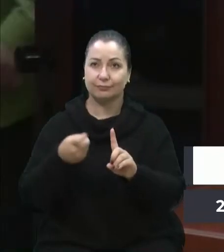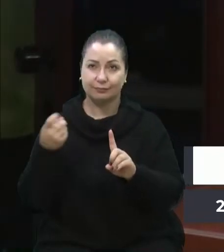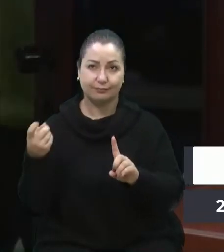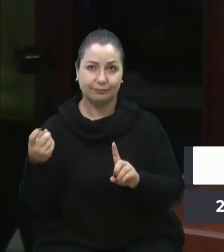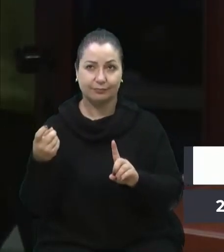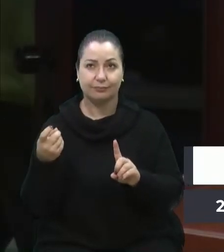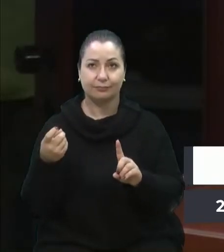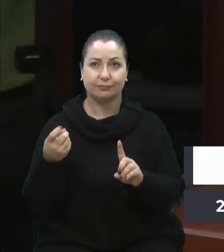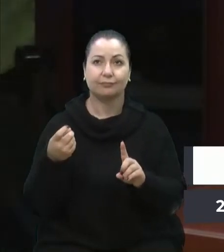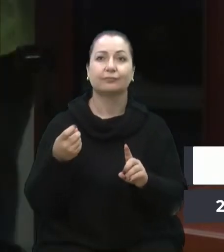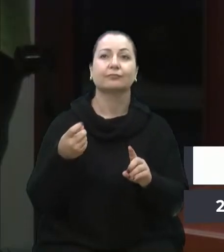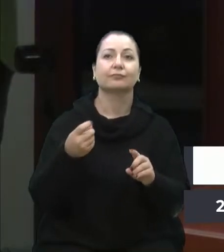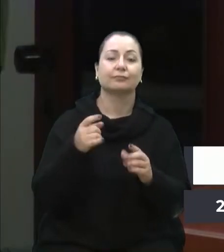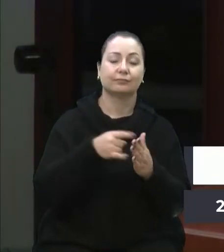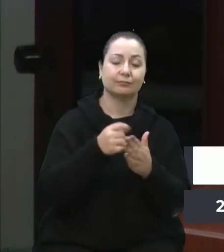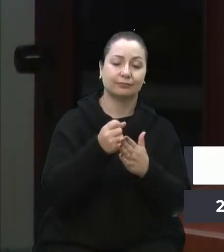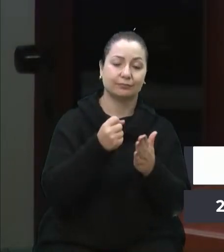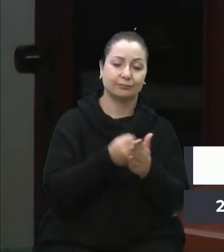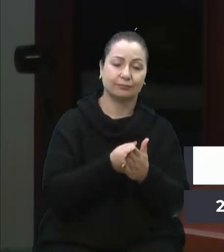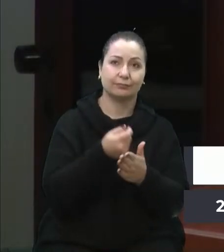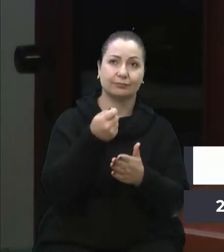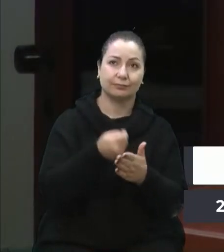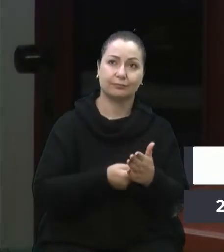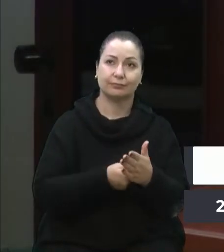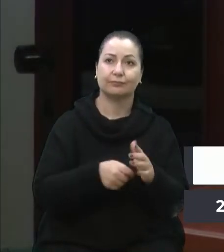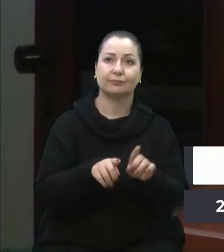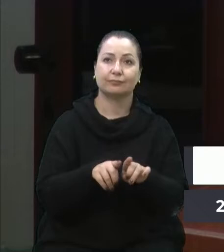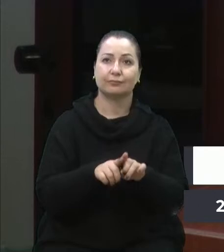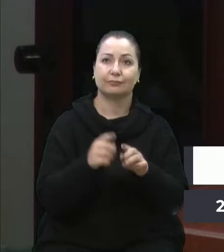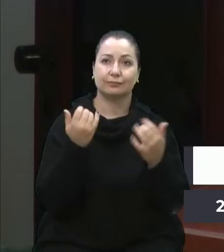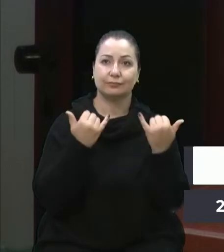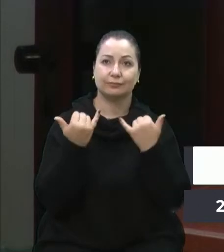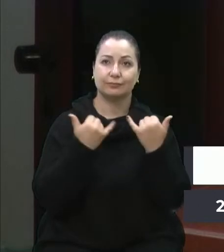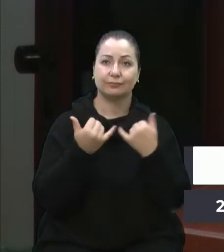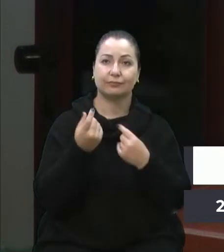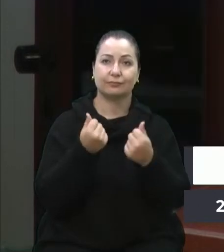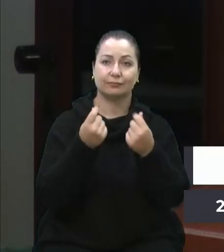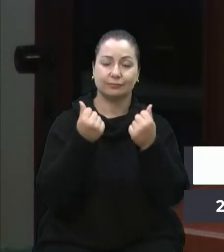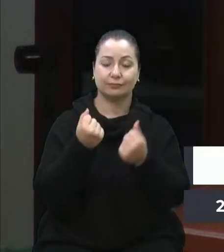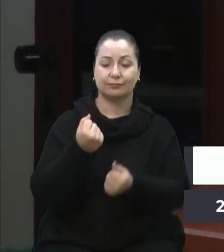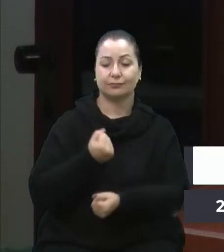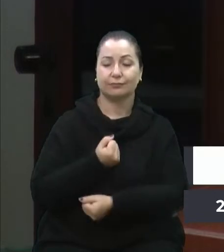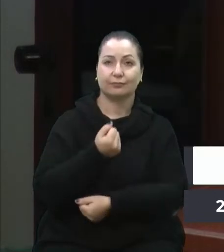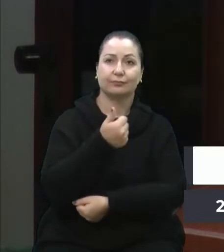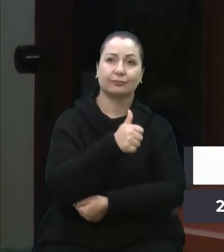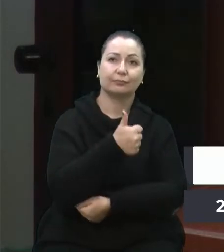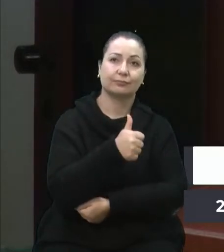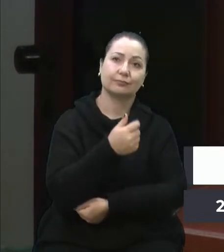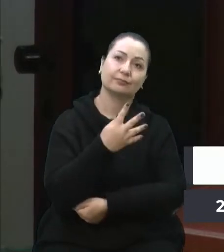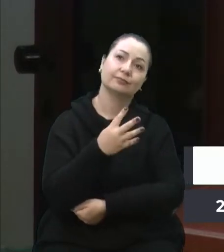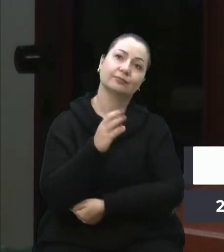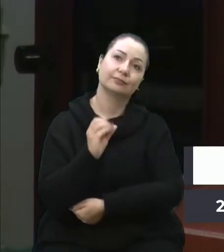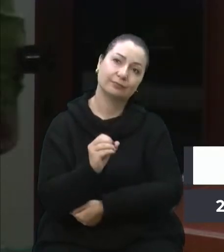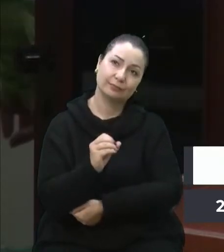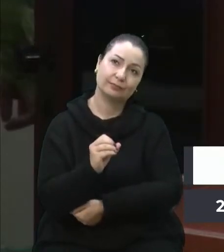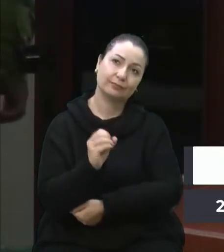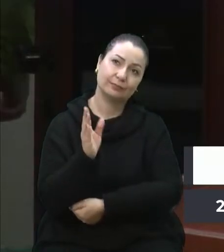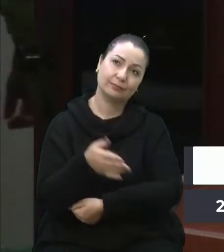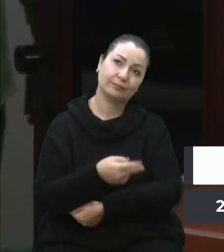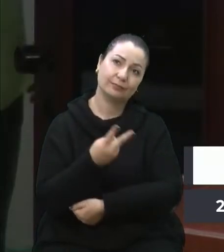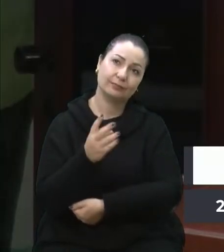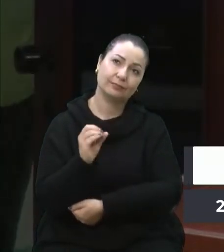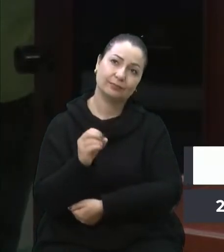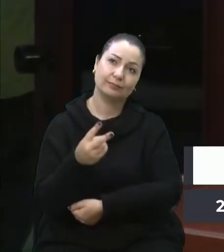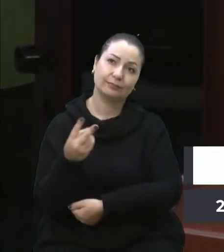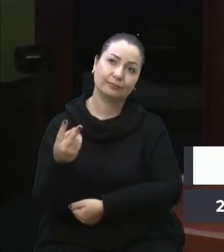e documentos do autor, inaugural e informações orçamentárias número 1140/2022 e número 12, dito